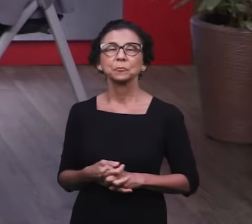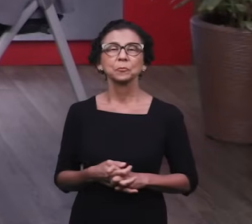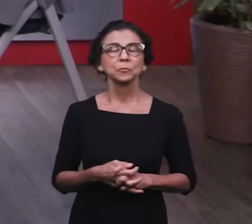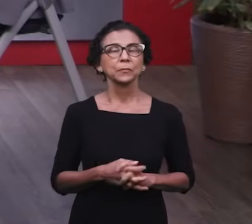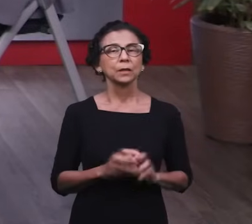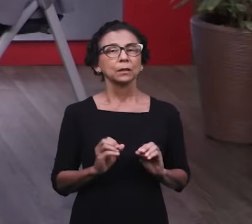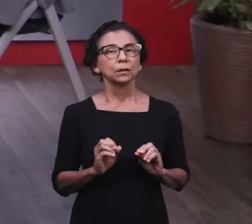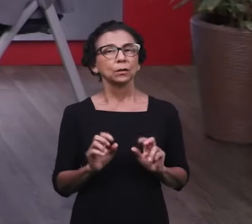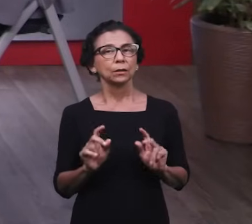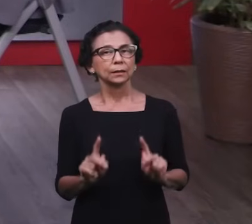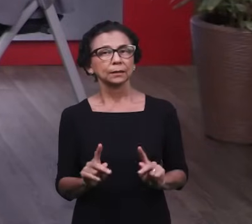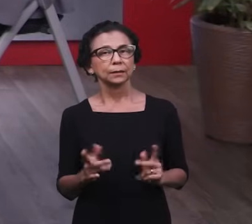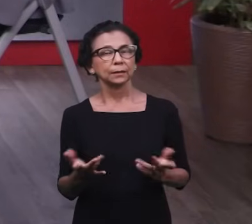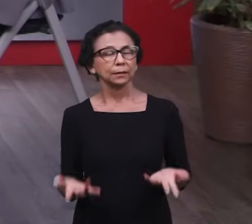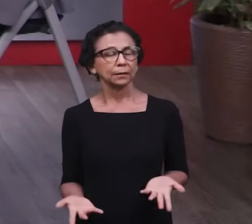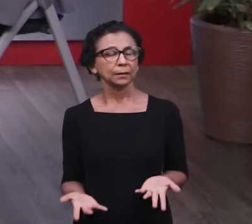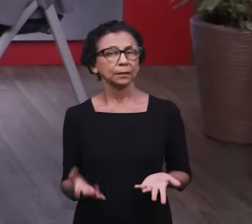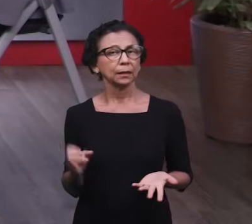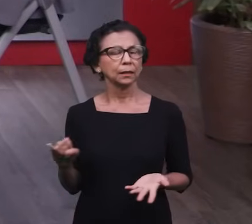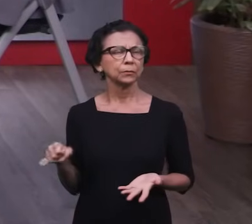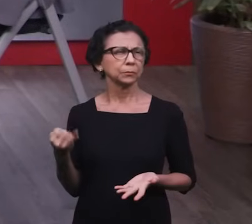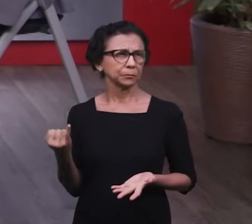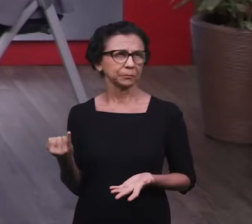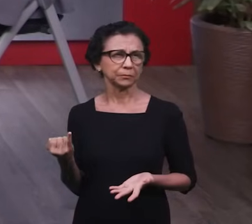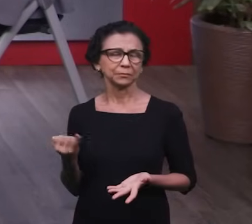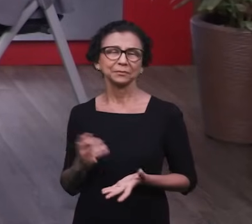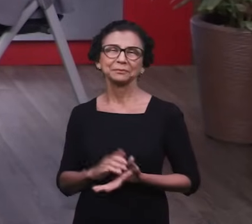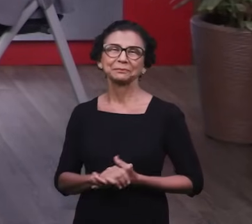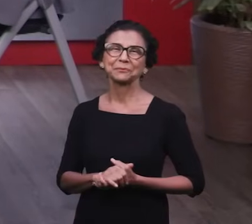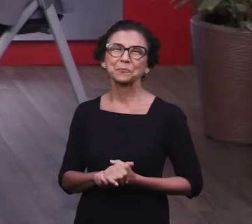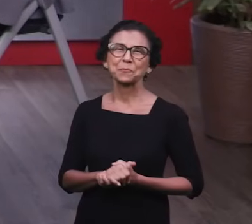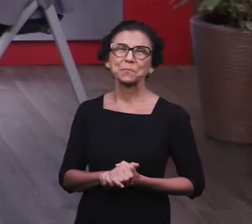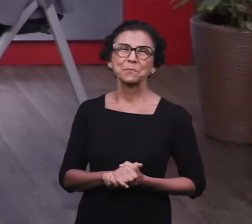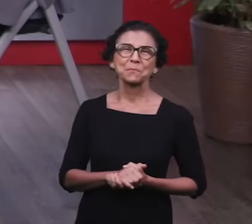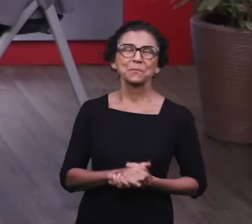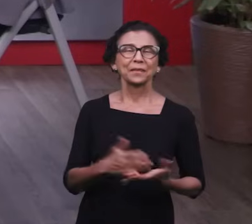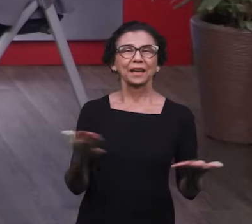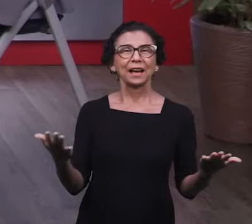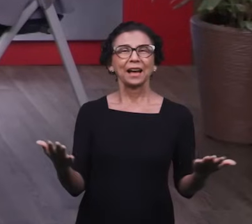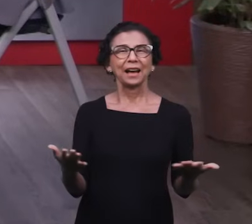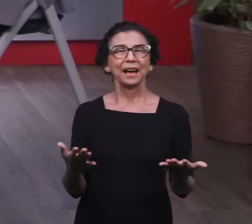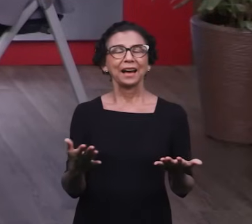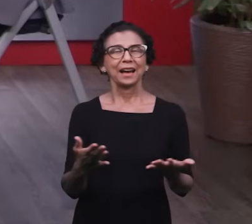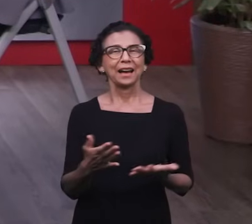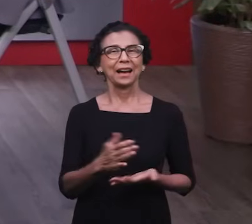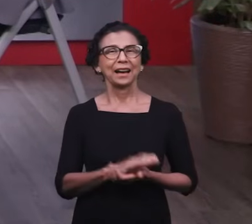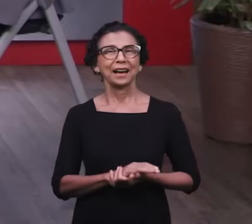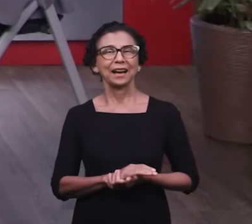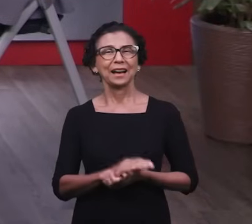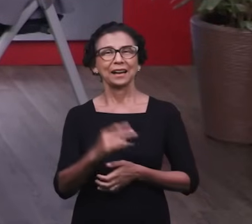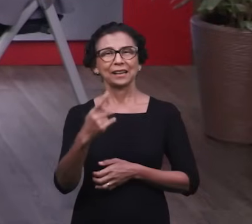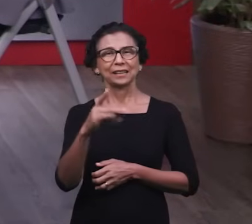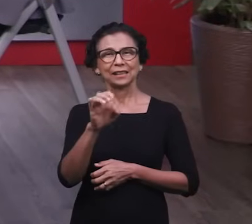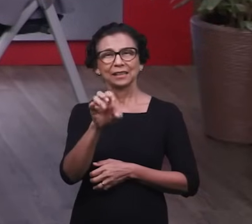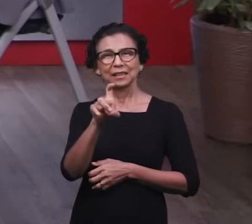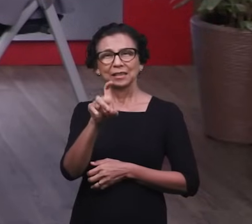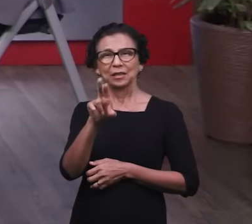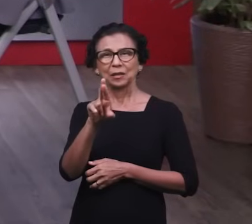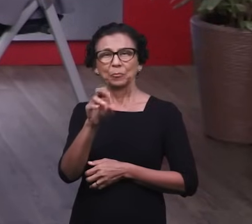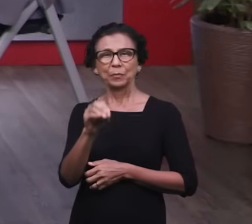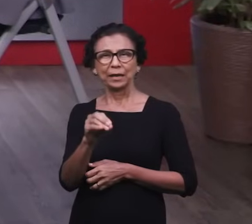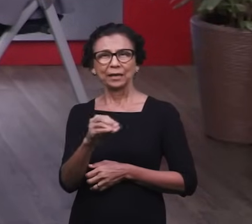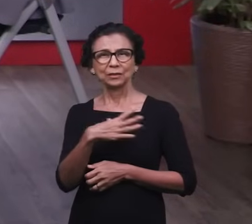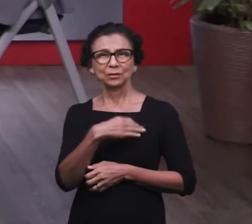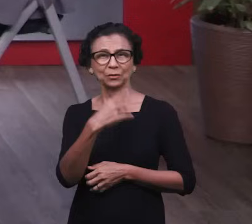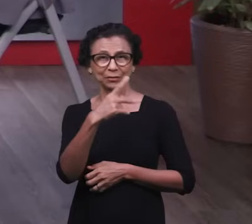Muito bem. Vou aproveitar aqui, mandar um abraço para o Pedro também, O Pedro estiver nos assistindo, ó. Um